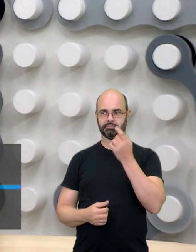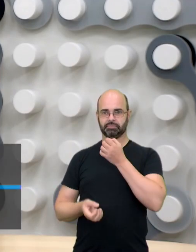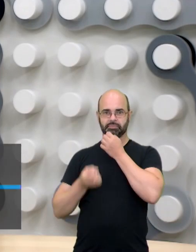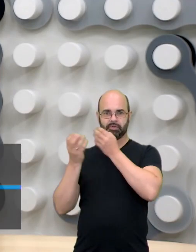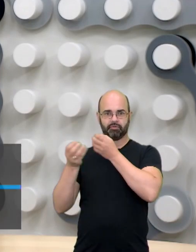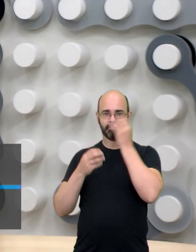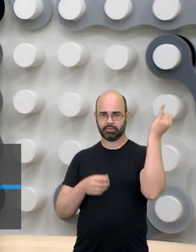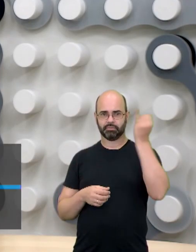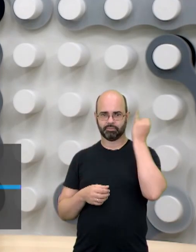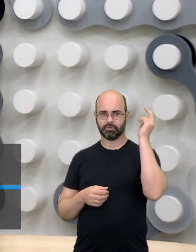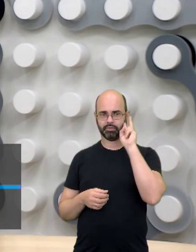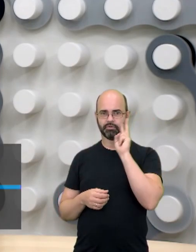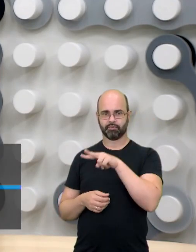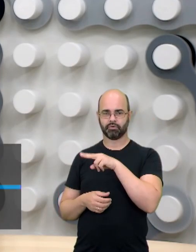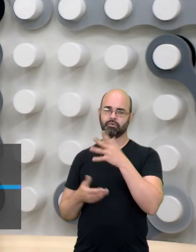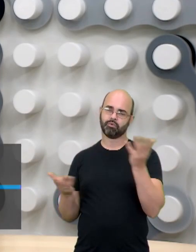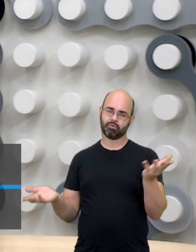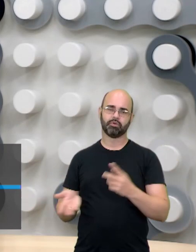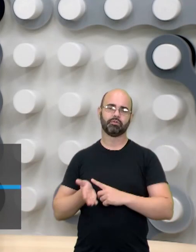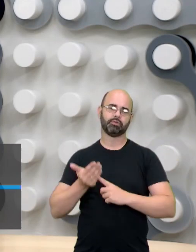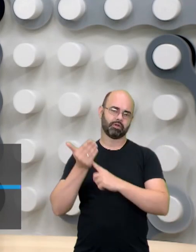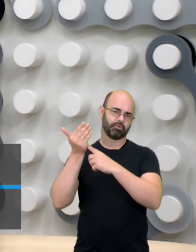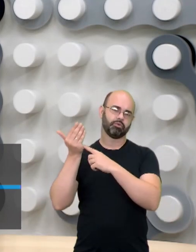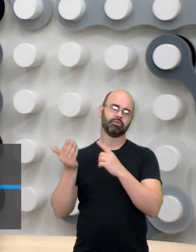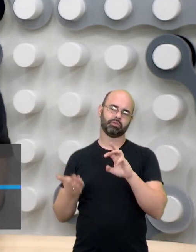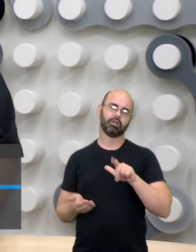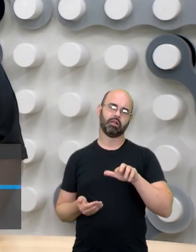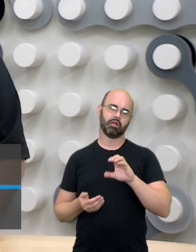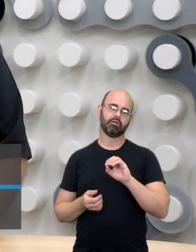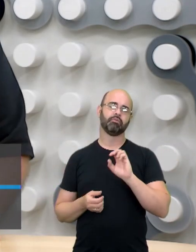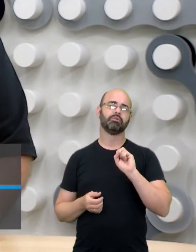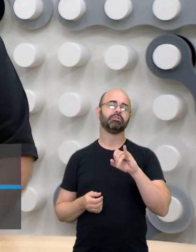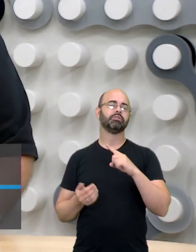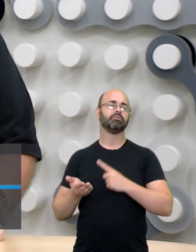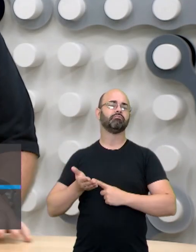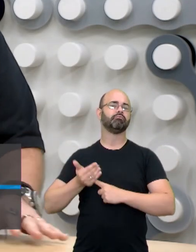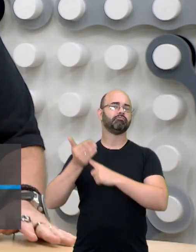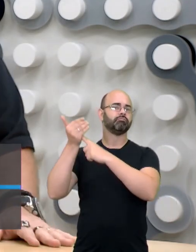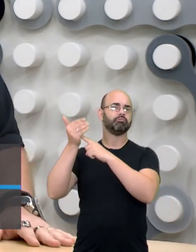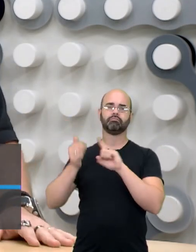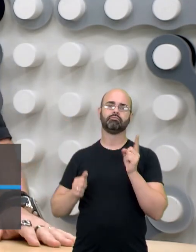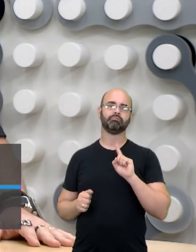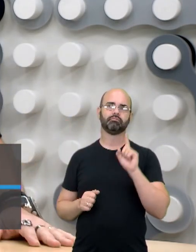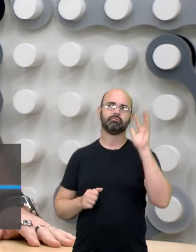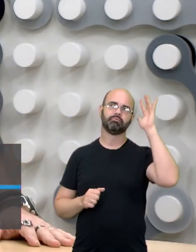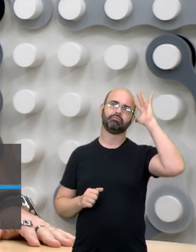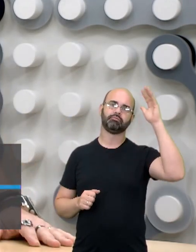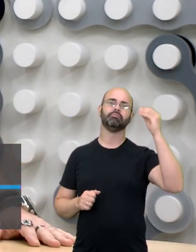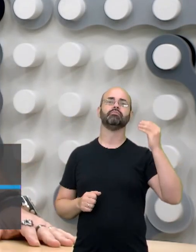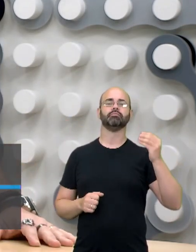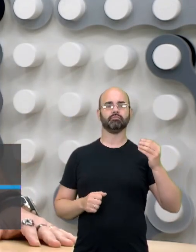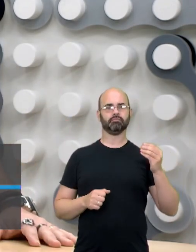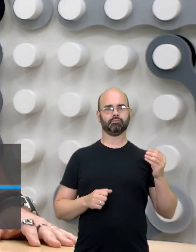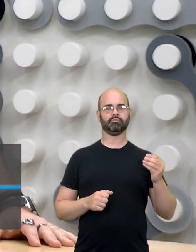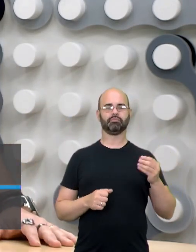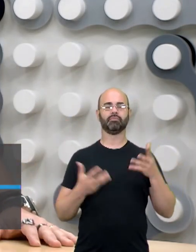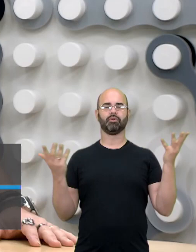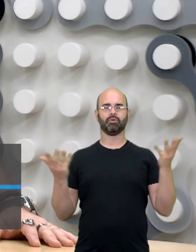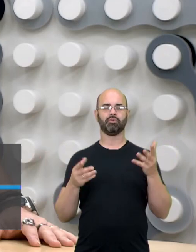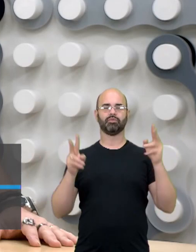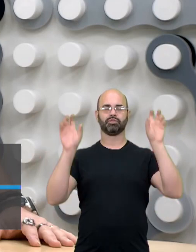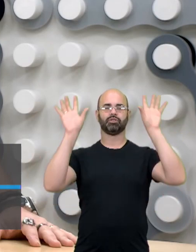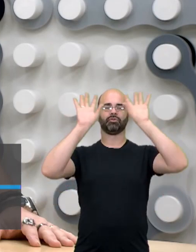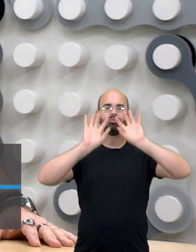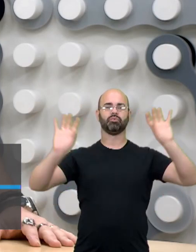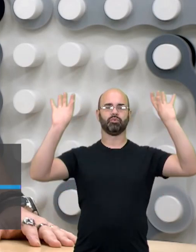e logicamente hoje nós temos tecnologia. Vocês imaginam aí sem a tecnologia, né, sem a questão aí, por exemplo, das nuvens que nós utilizamos hoje